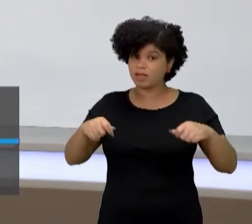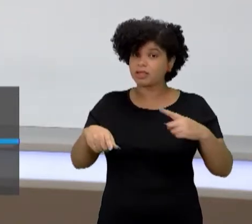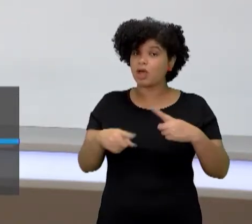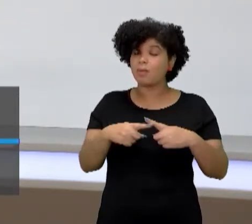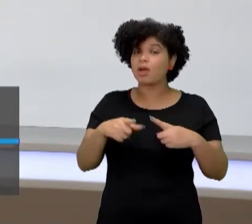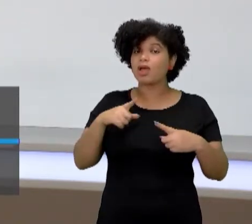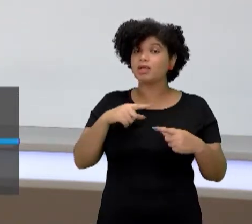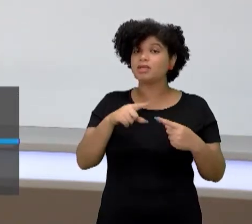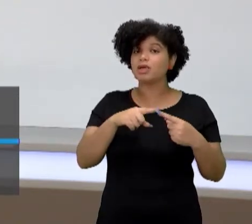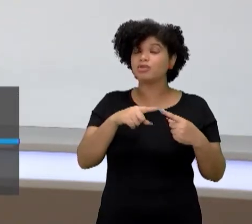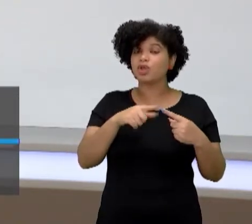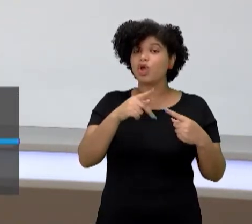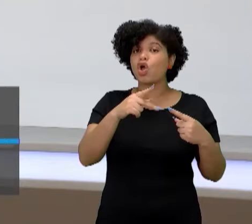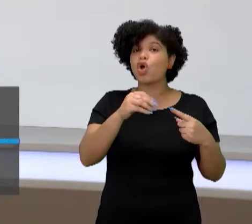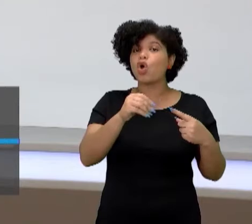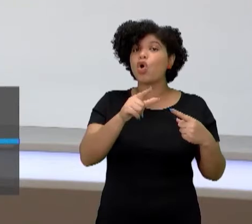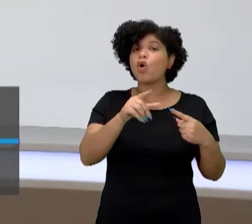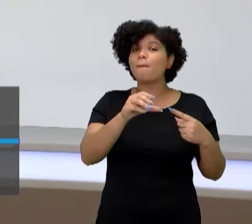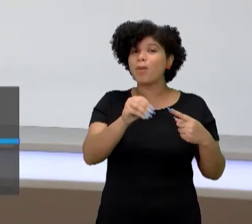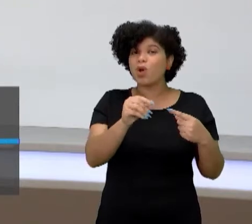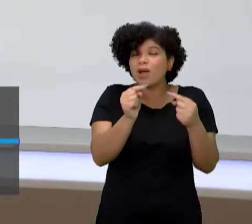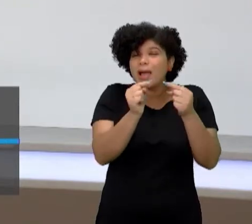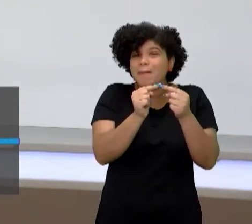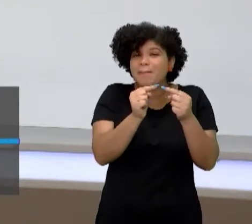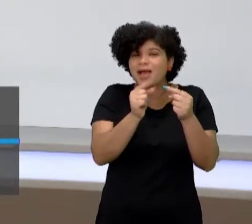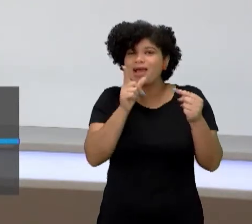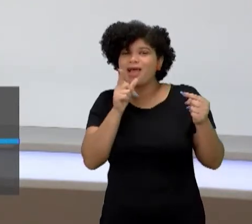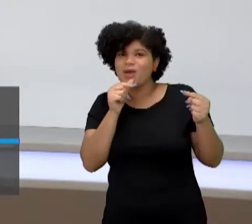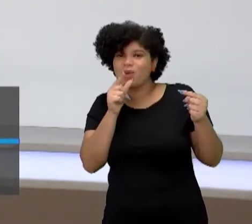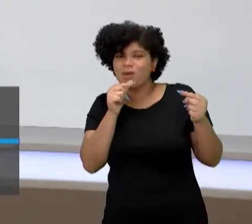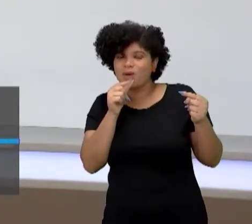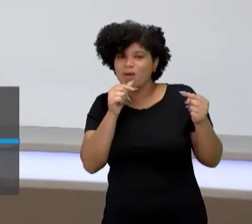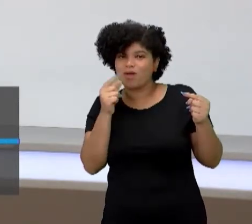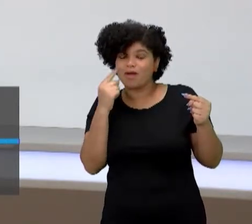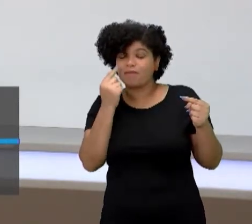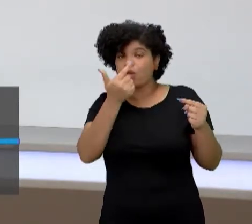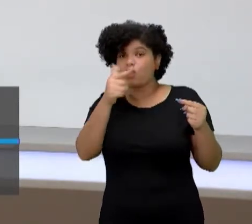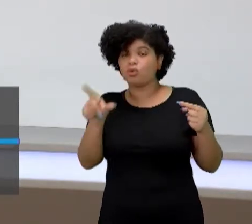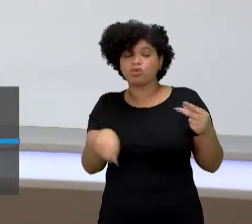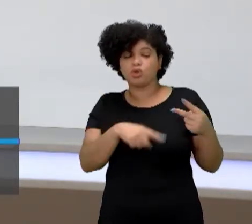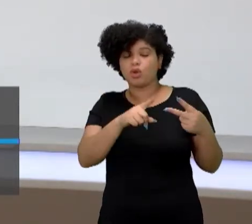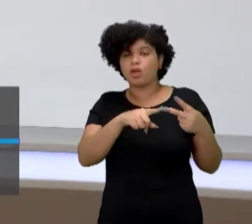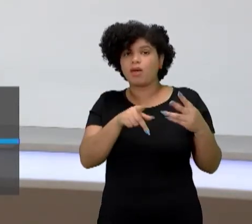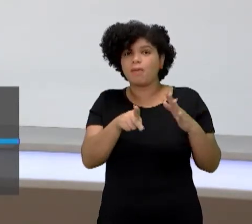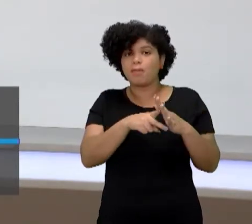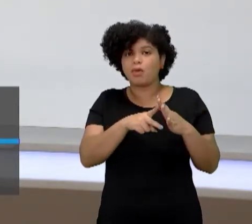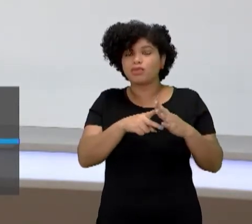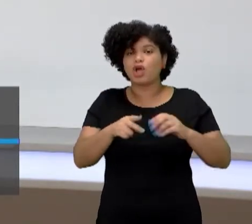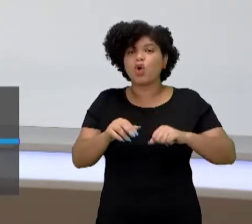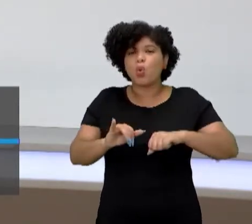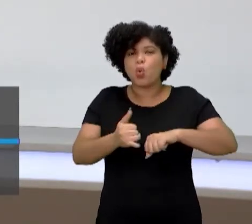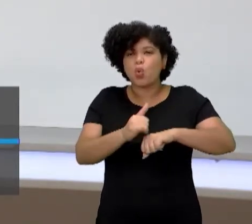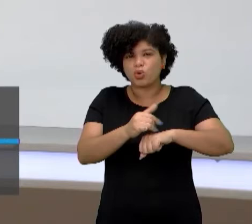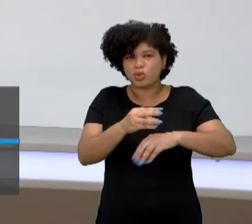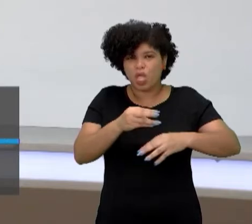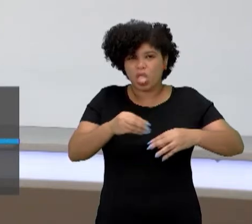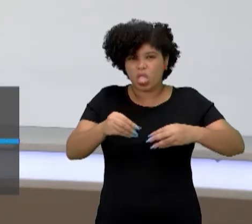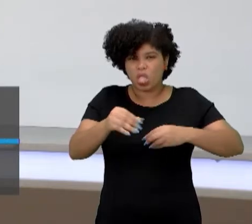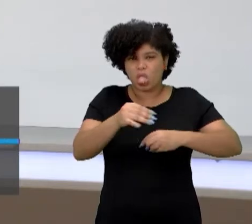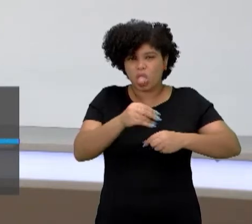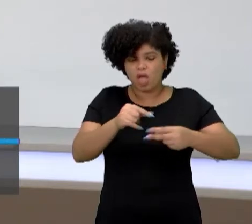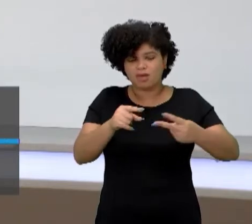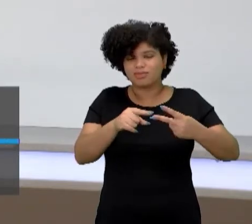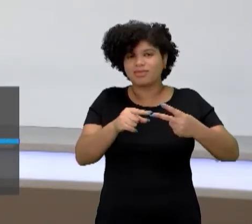um polo que combina com a água e um polo que combina com a gordura. No slide dá para a